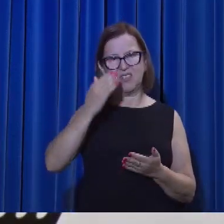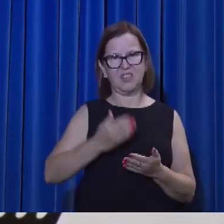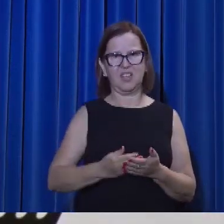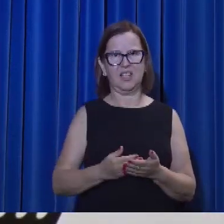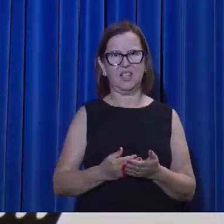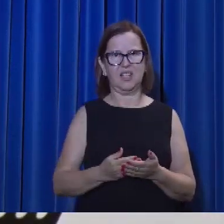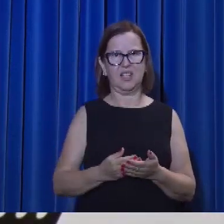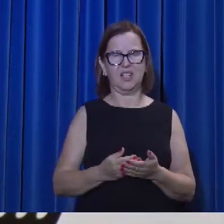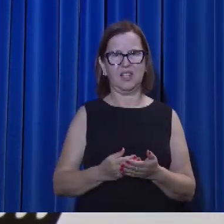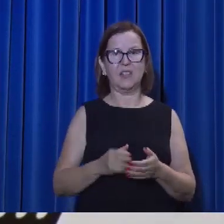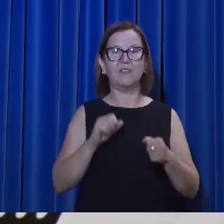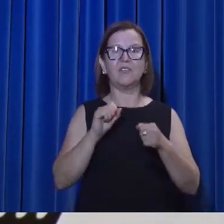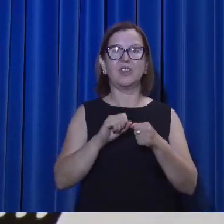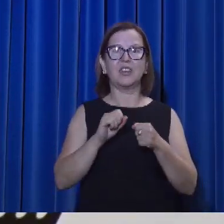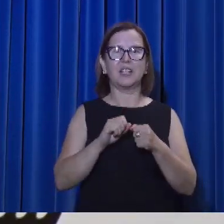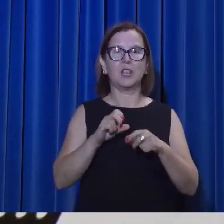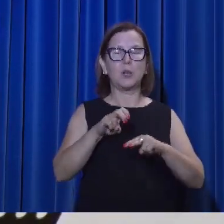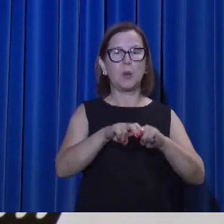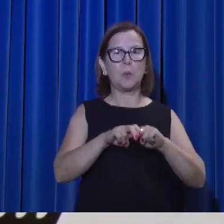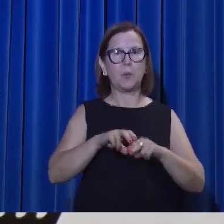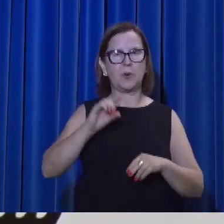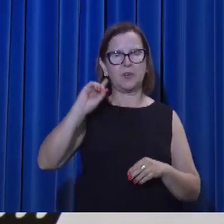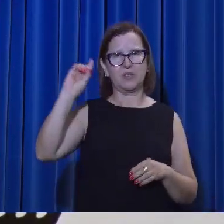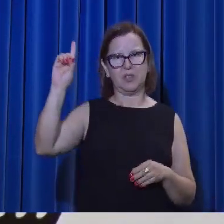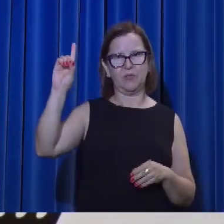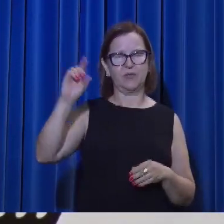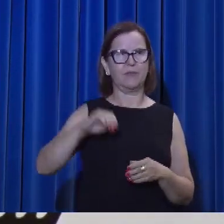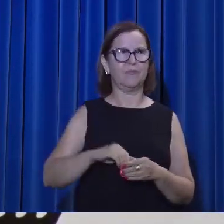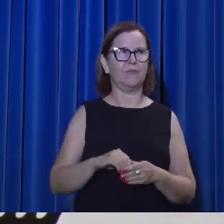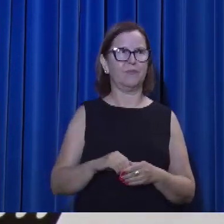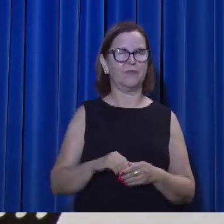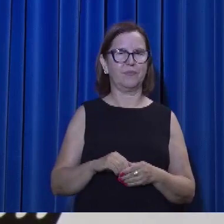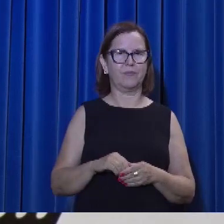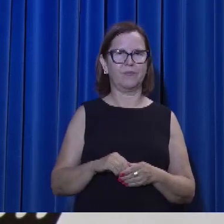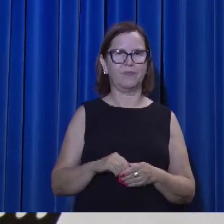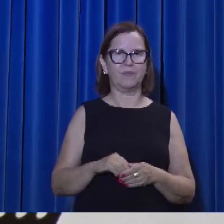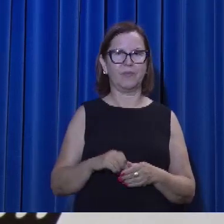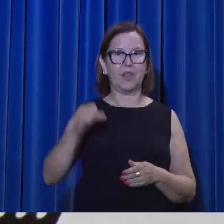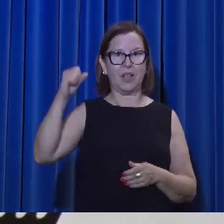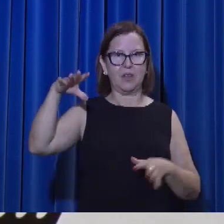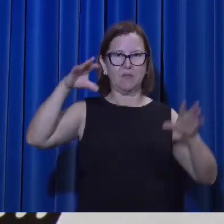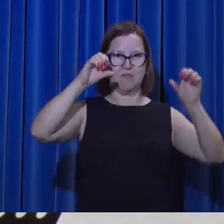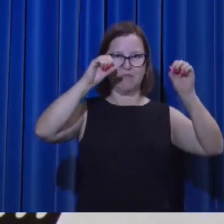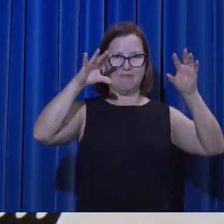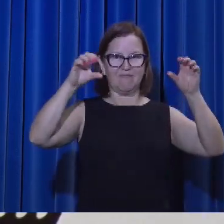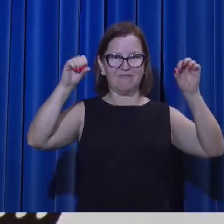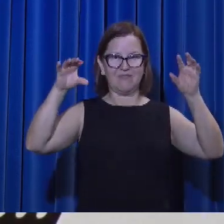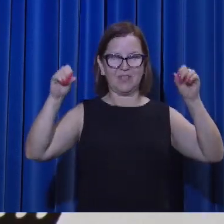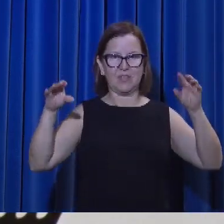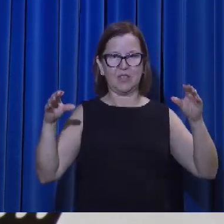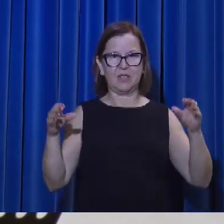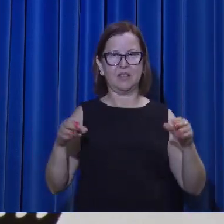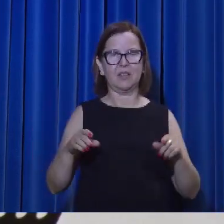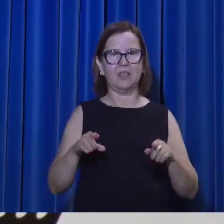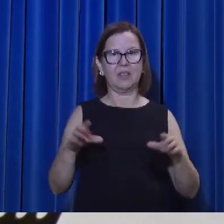Então o Verbo resplandece na luz, a luz resplandece nas trevas, mas as trevas